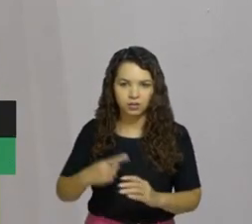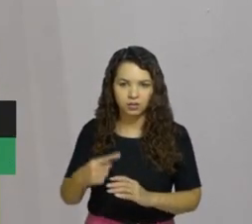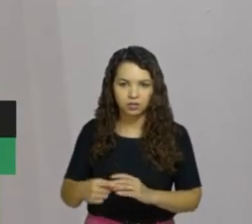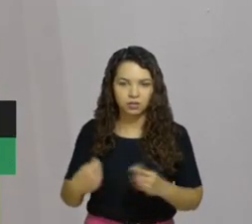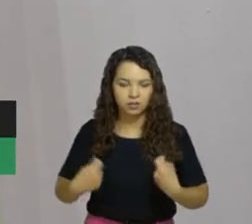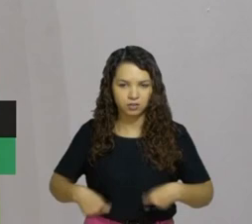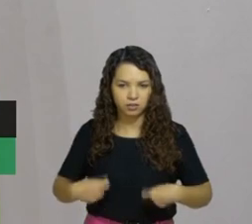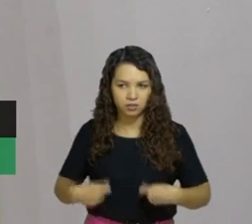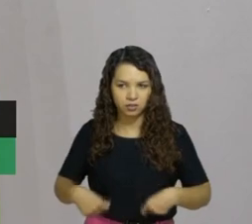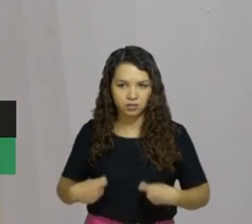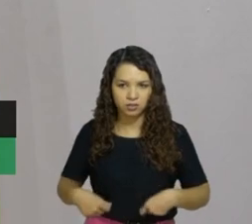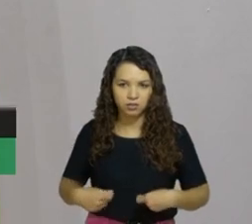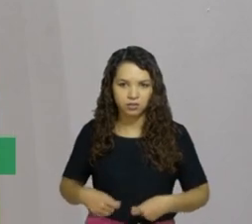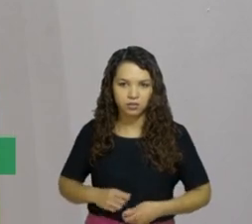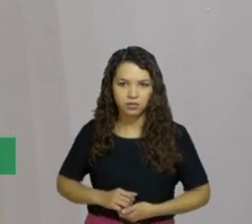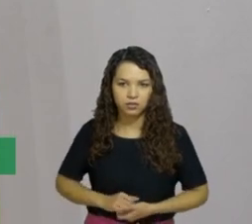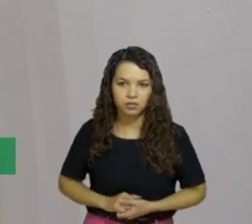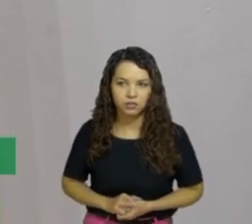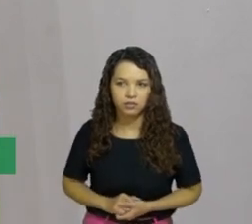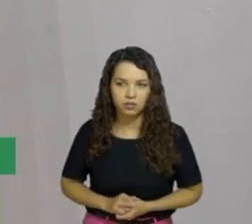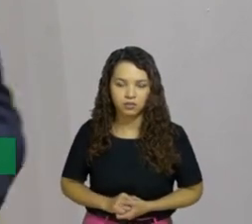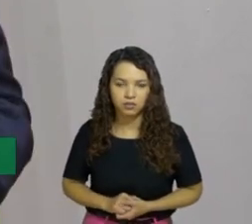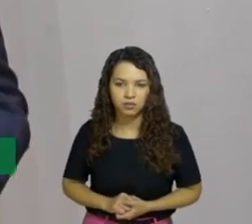dependemos. Obrigado, senhor presidente.